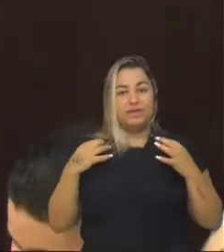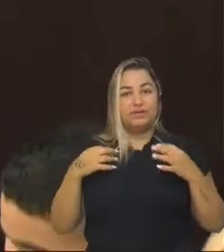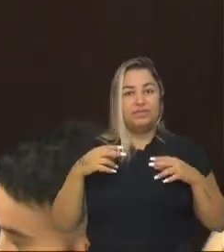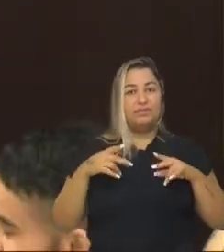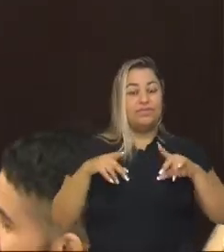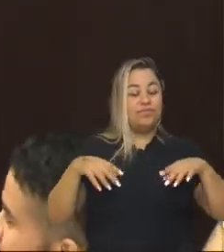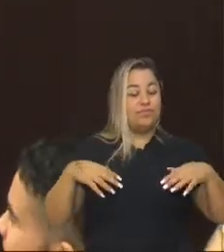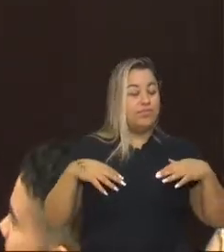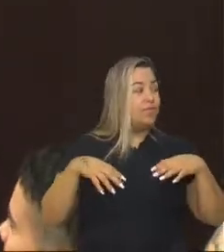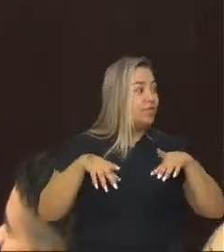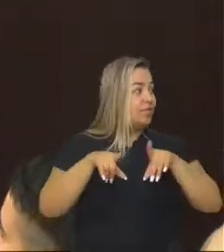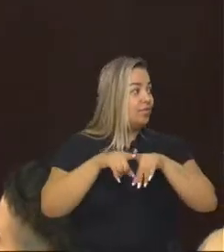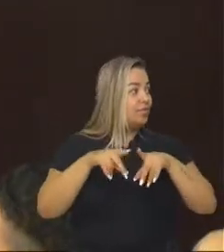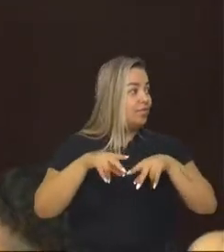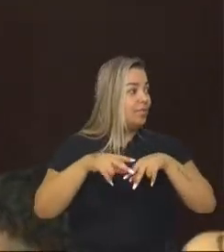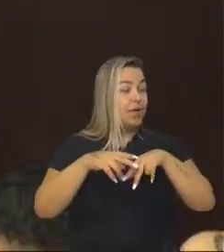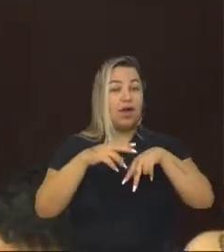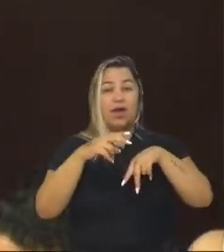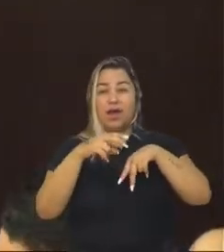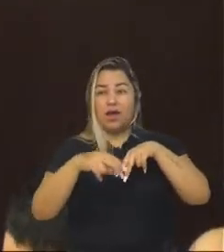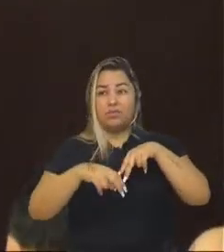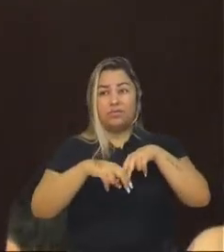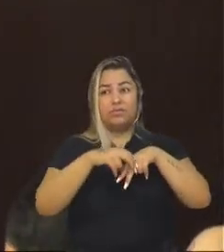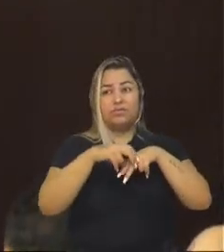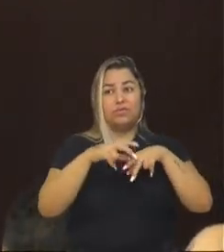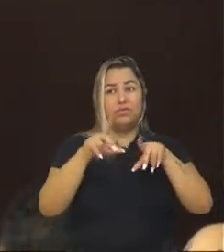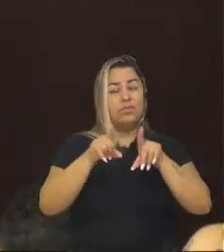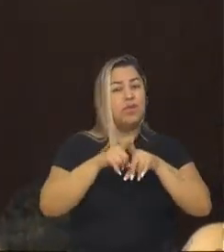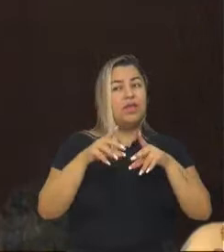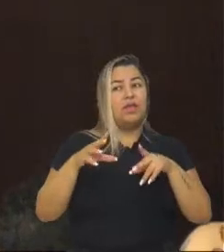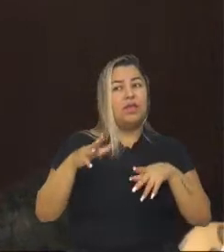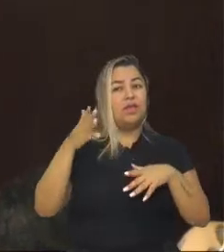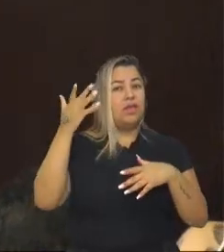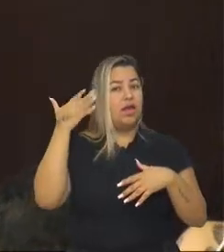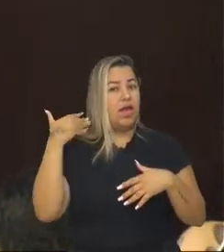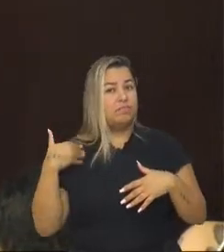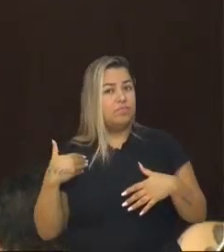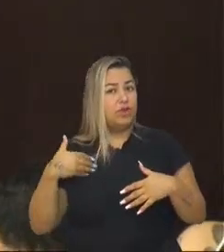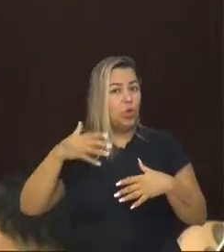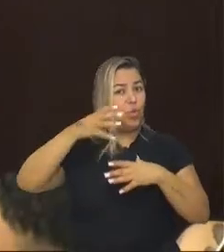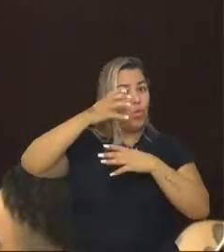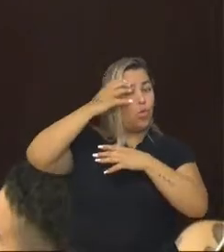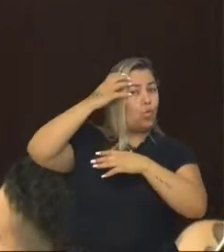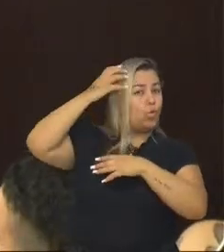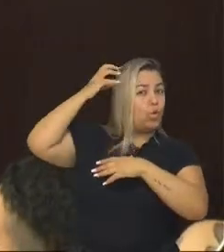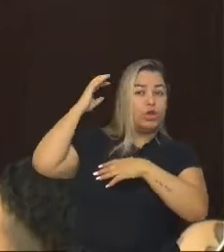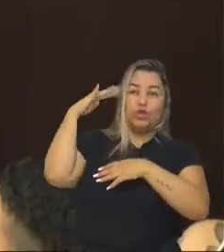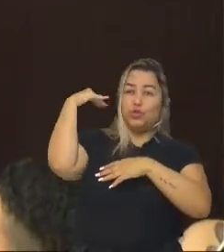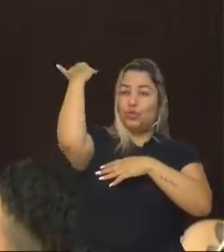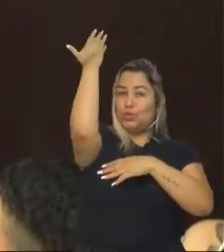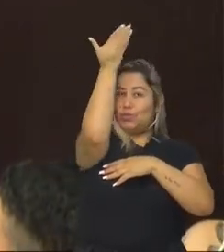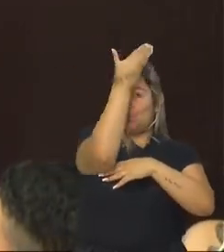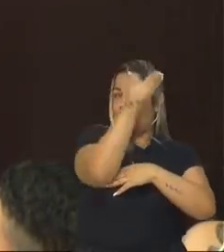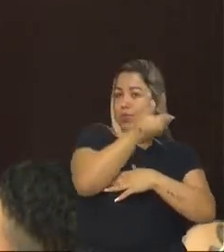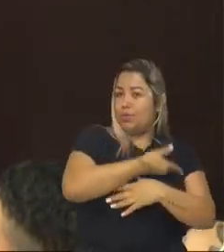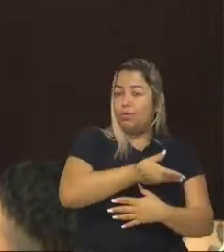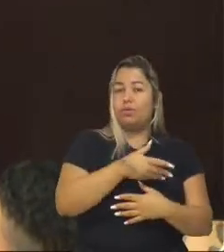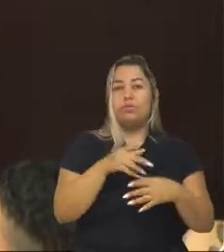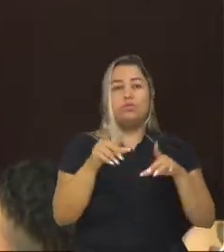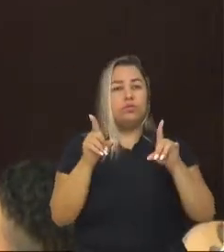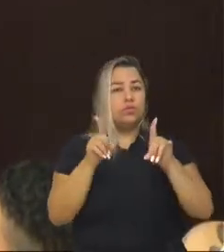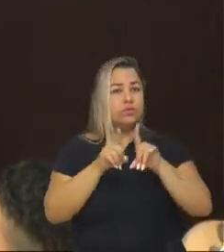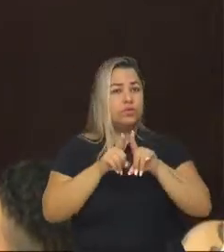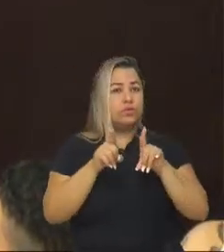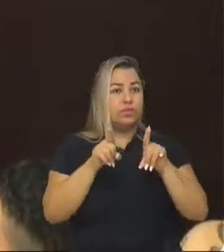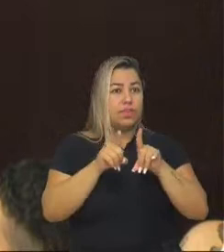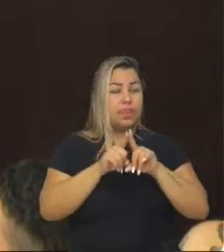uma calça larga e solta vermelha. Tenho cabelos raspados de um lado, jogados para o outro, também pintados de vermelho,